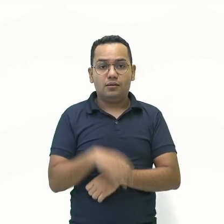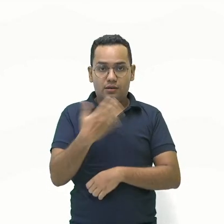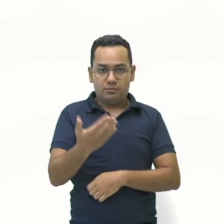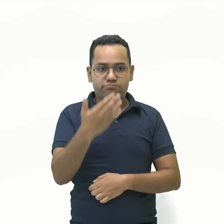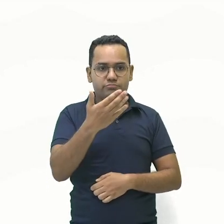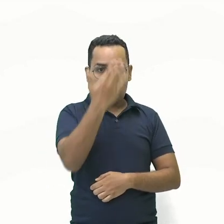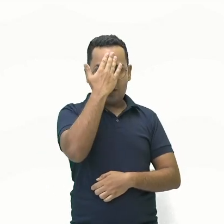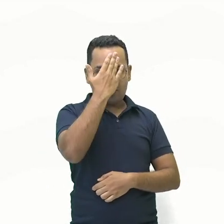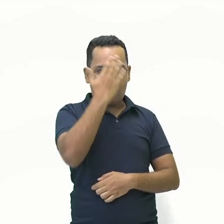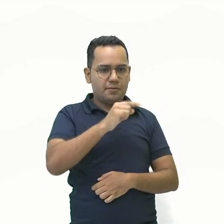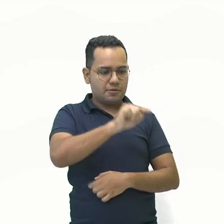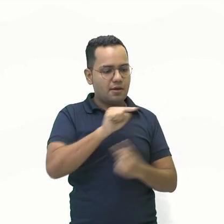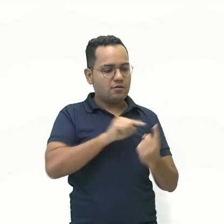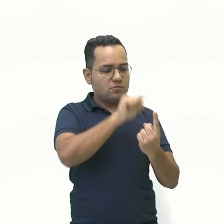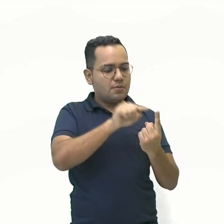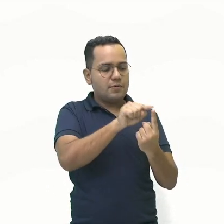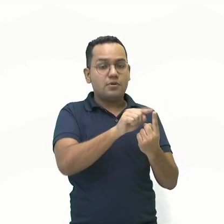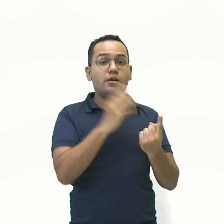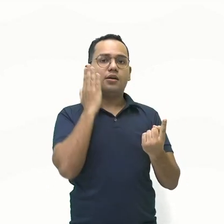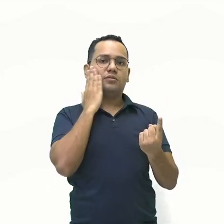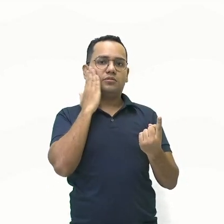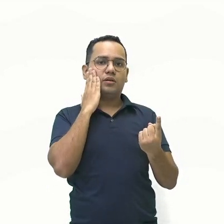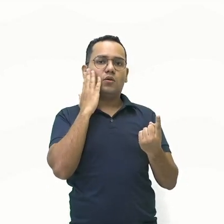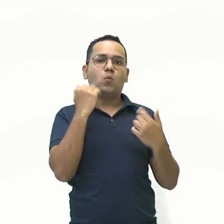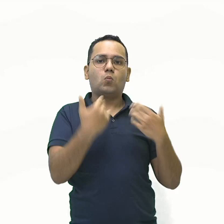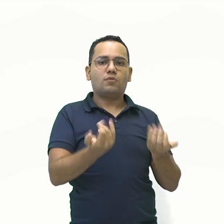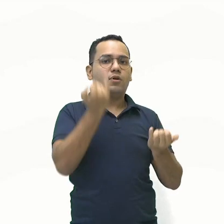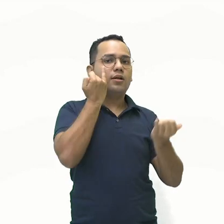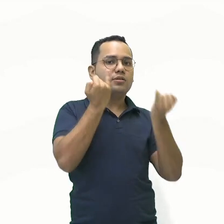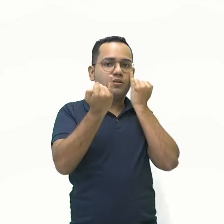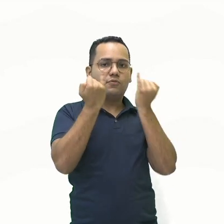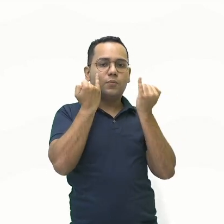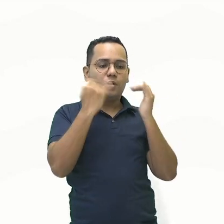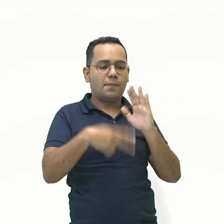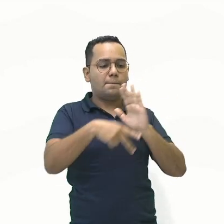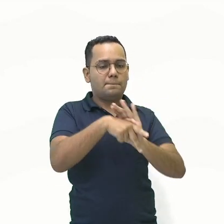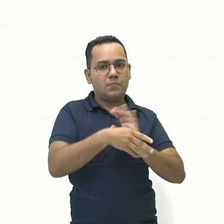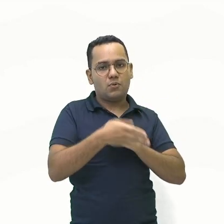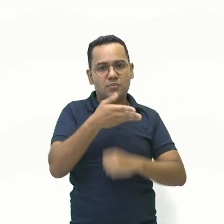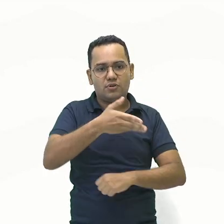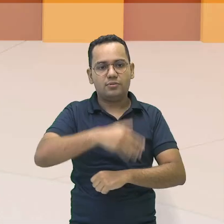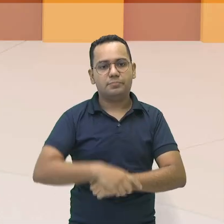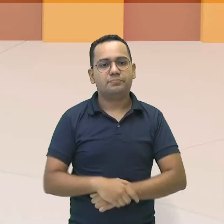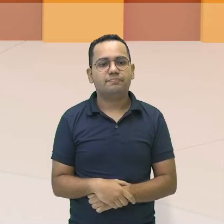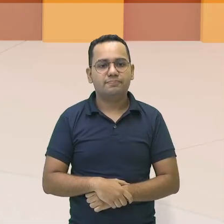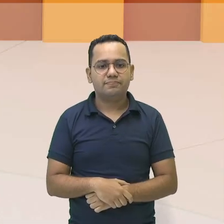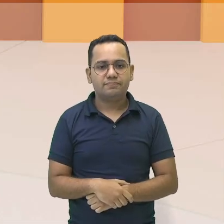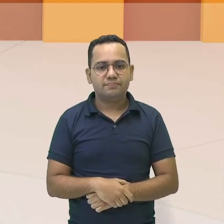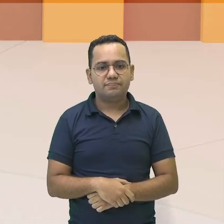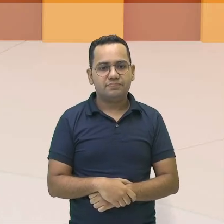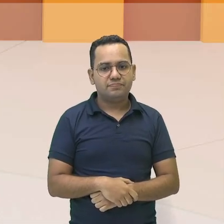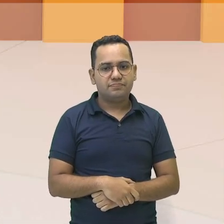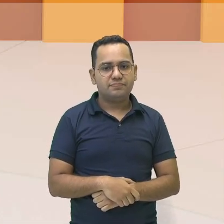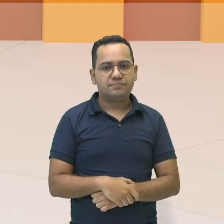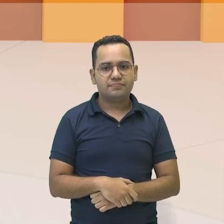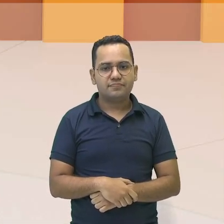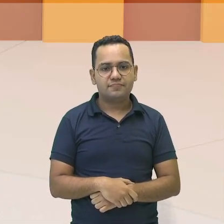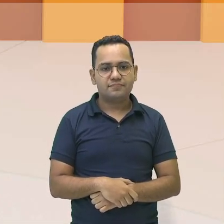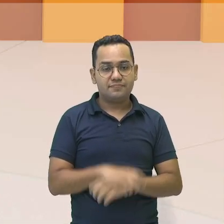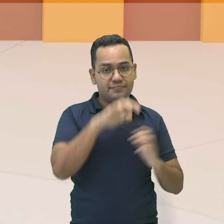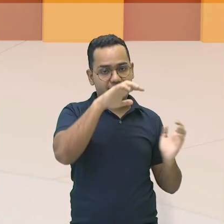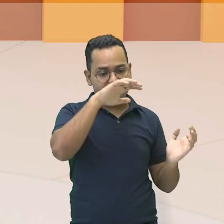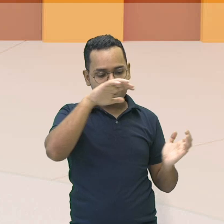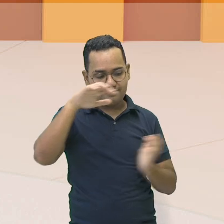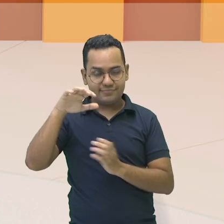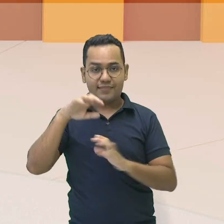melhor quais eram os propósitos, né, os propósitos dessa conferência. Acompanhem comigo. Olha só, entre os objetivos